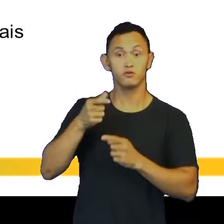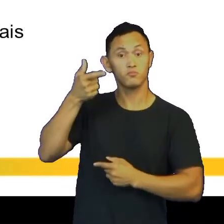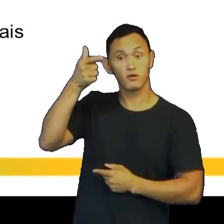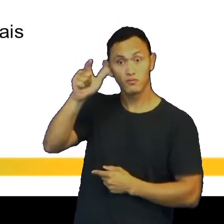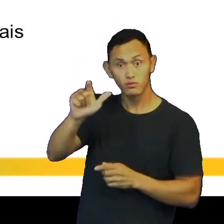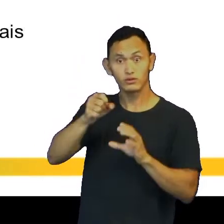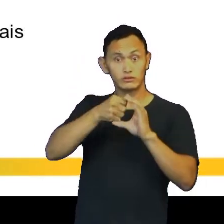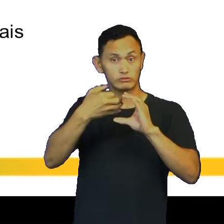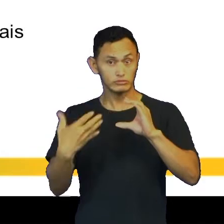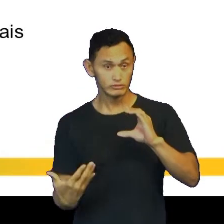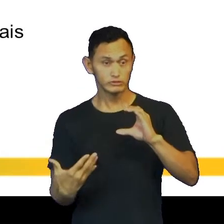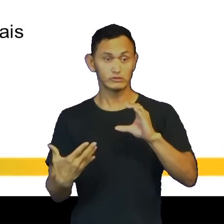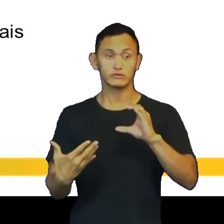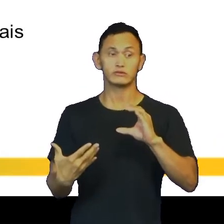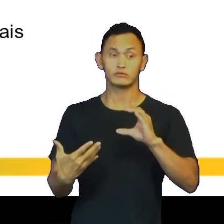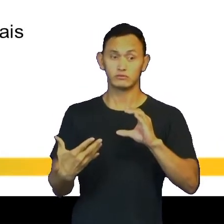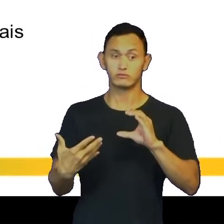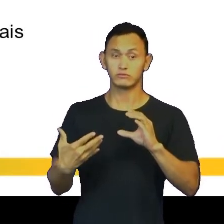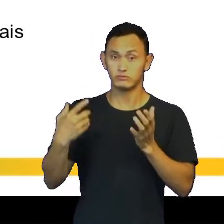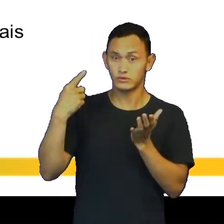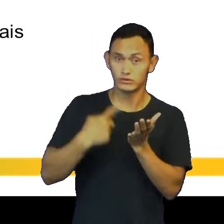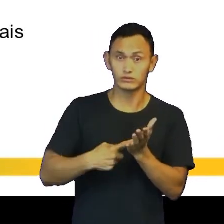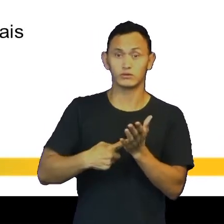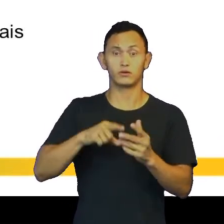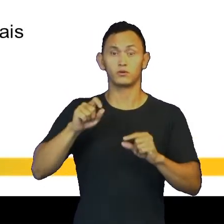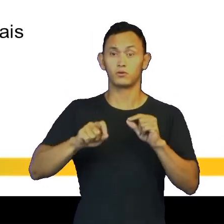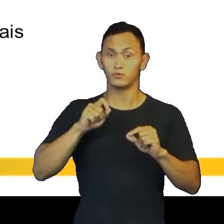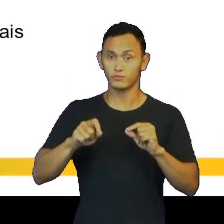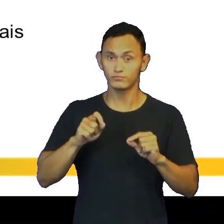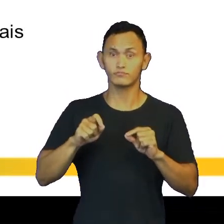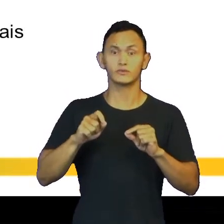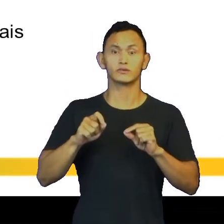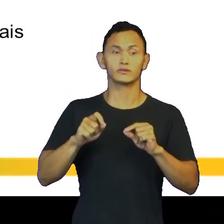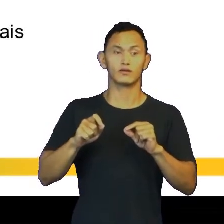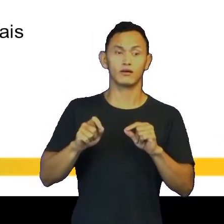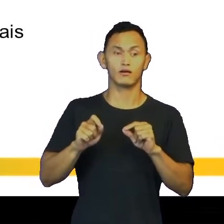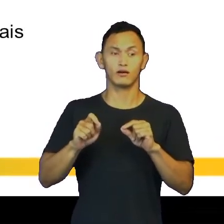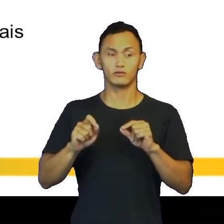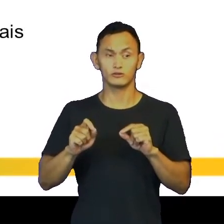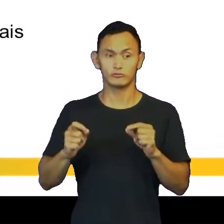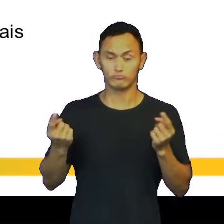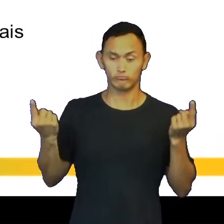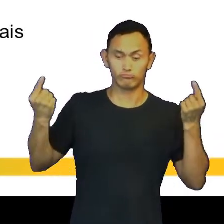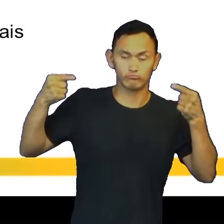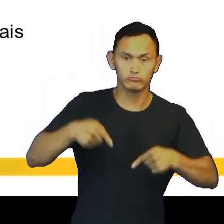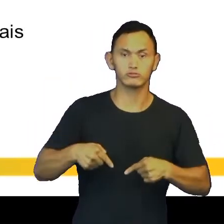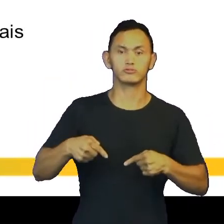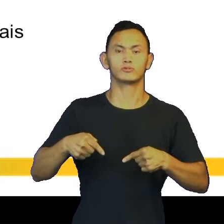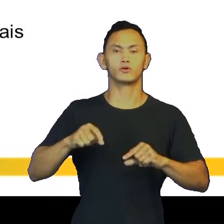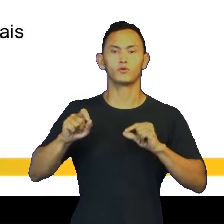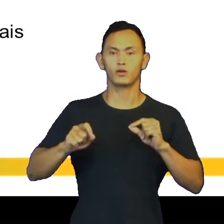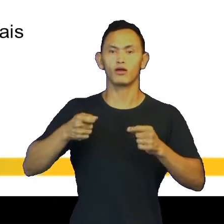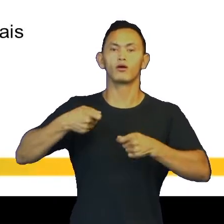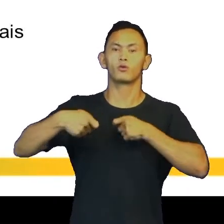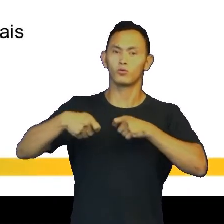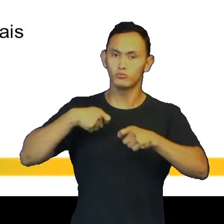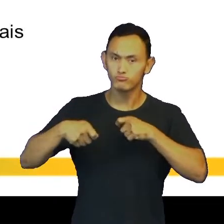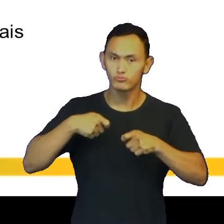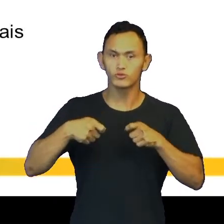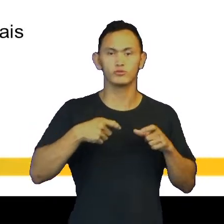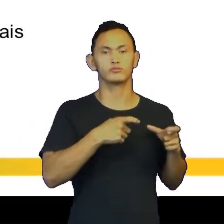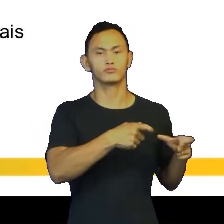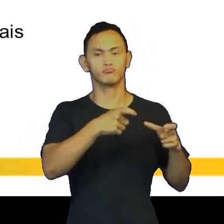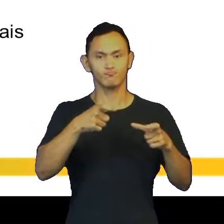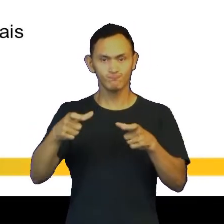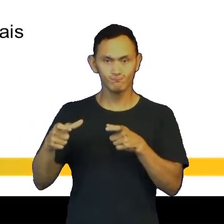característica marcante gravem isso é são as rivalidades e disputa sobre o controle dos